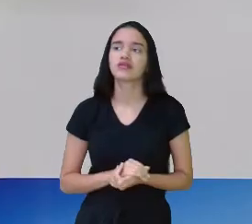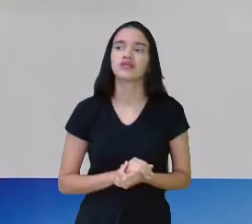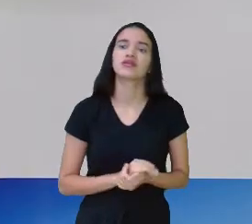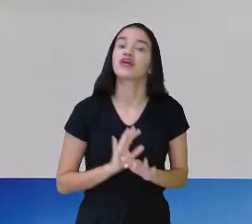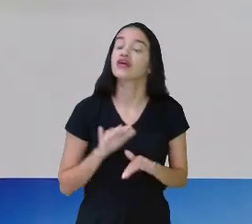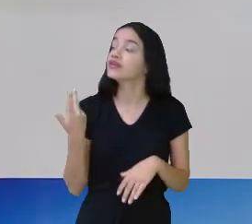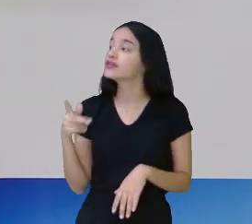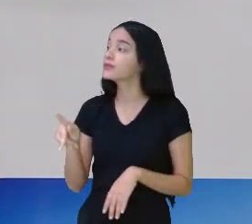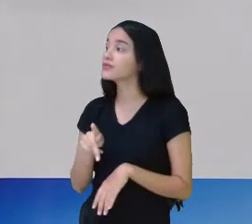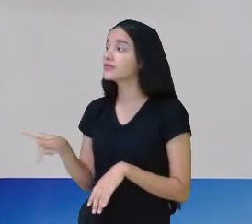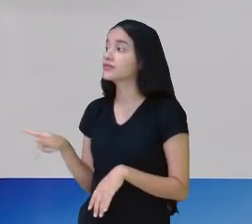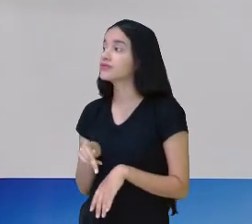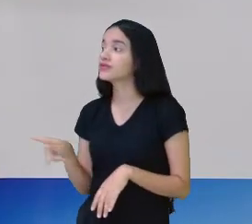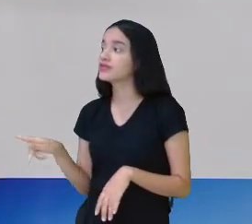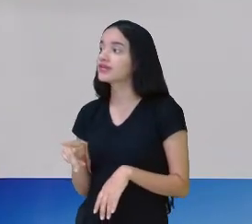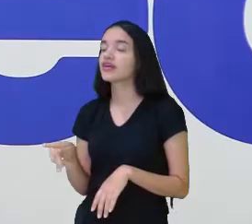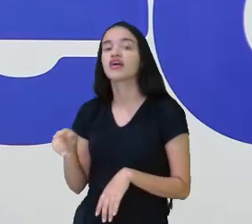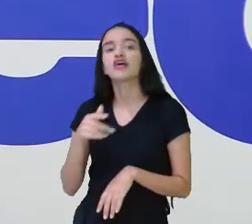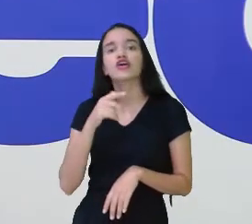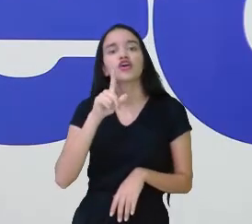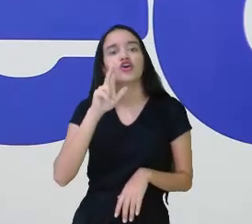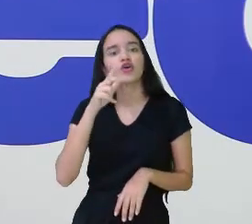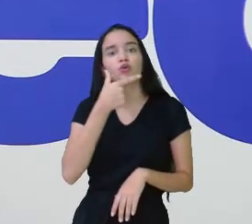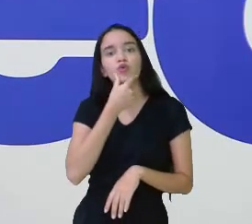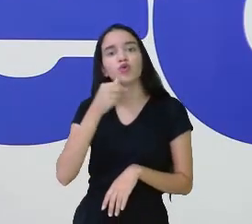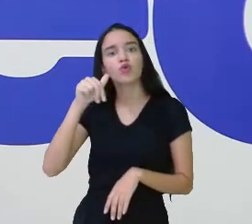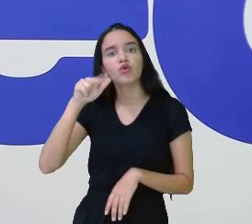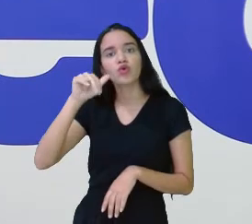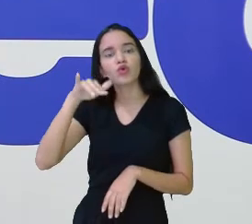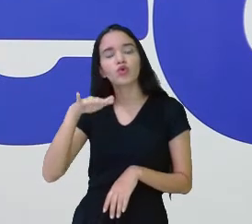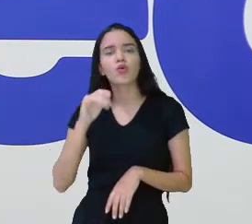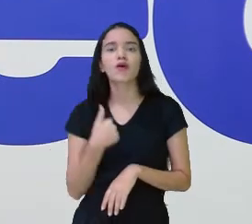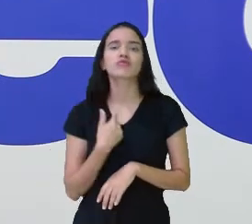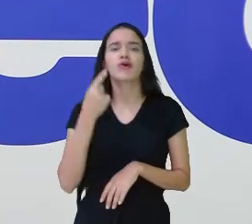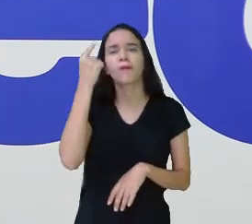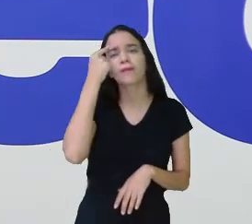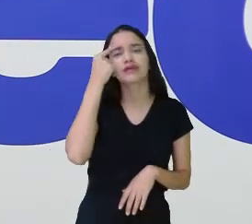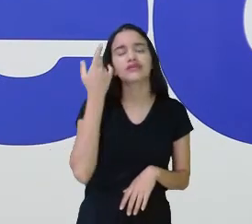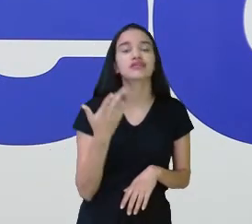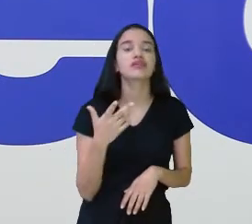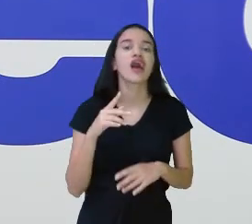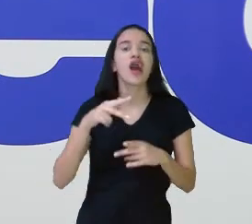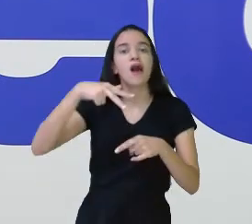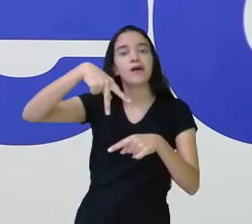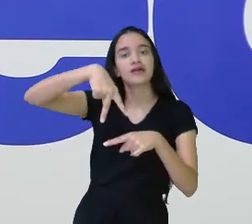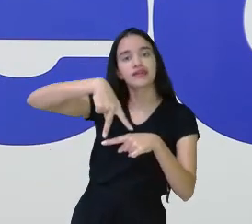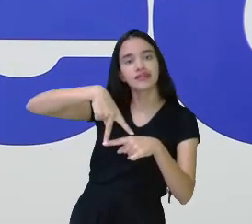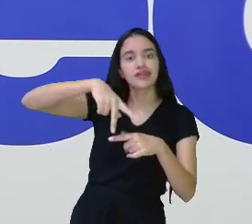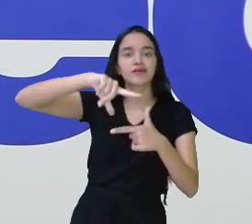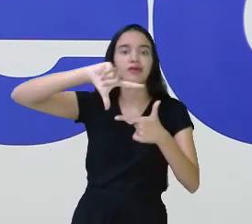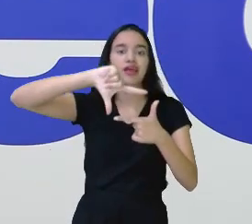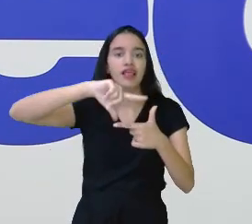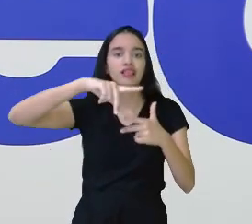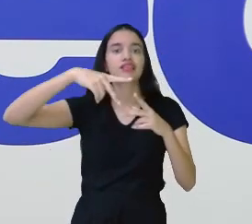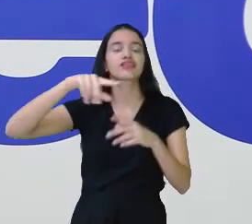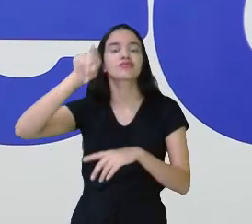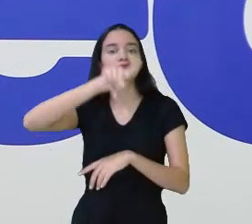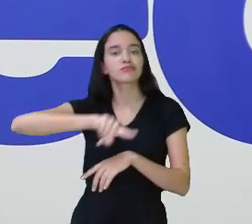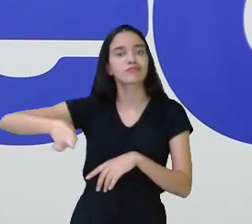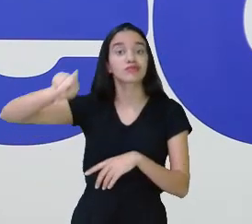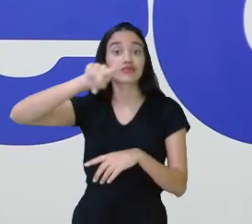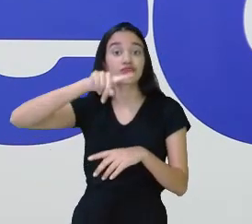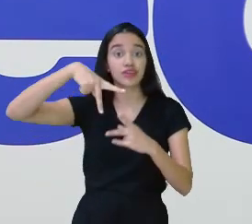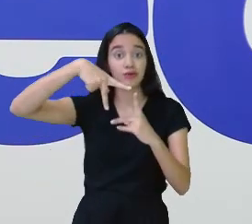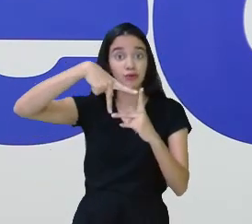E aí, professora? Luan não deixou nem assim o pessoal pensar, ele já botou triângulo, retângulo, quadrado, círculo.